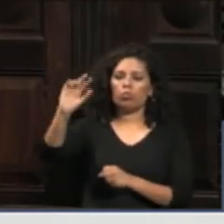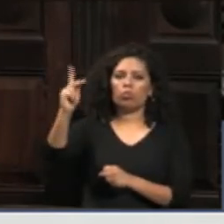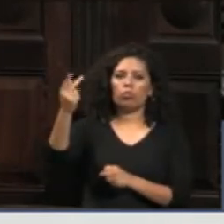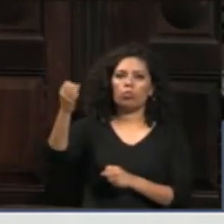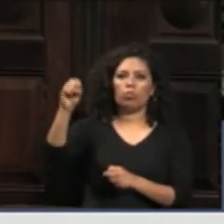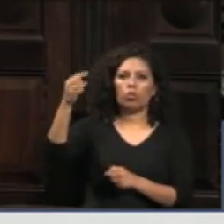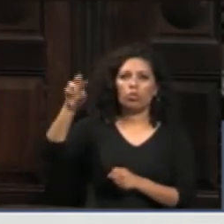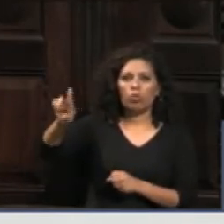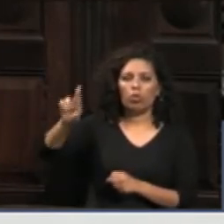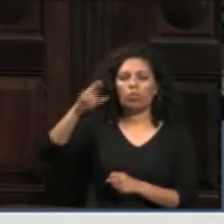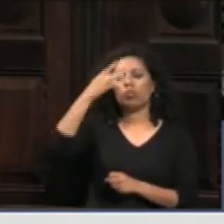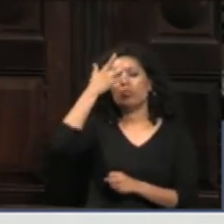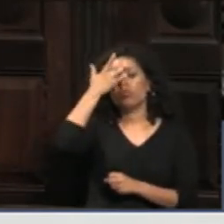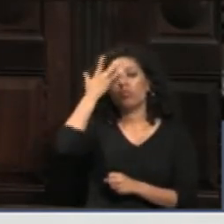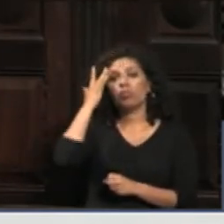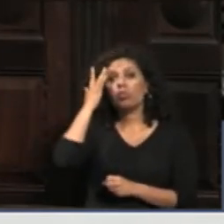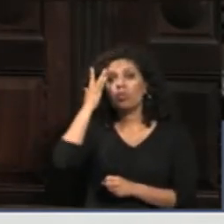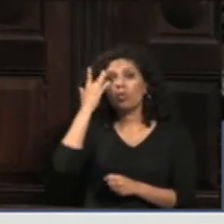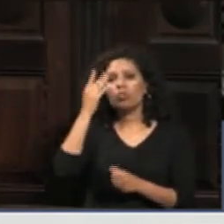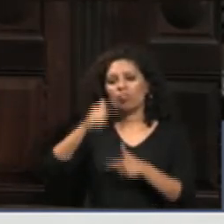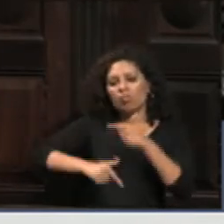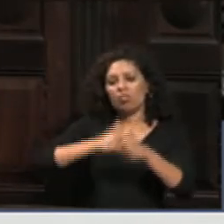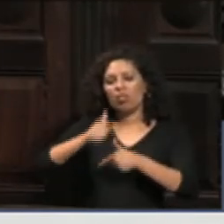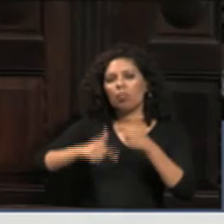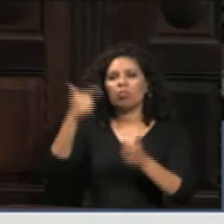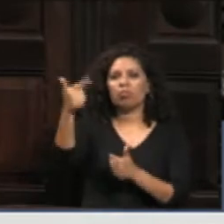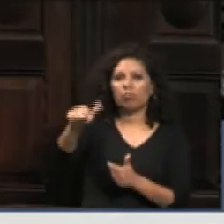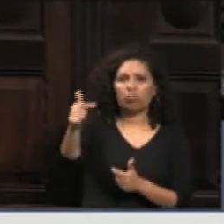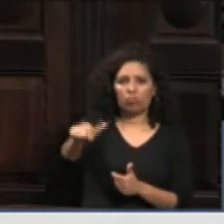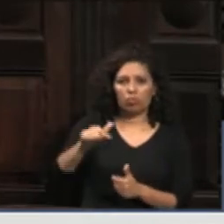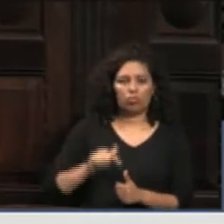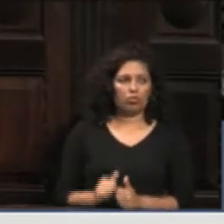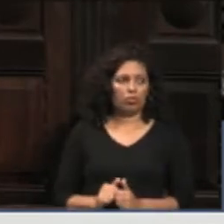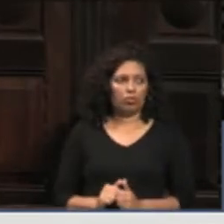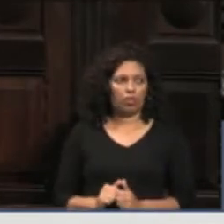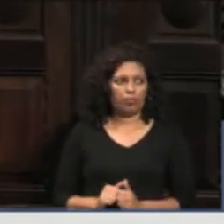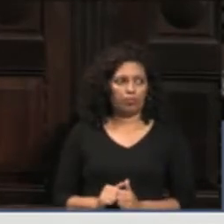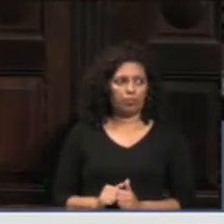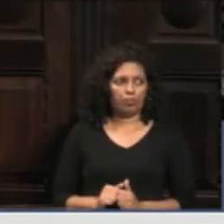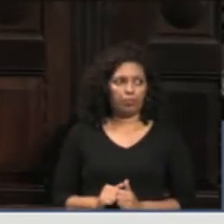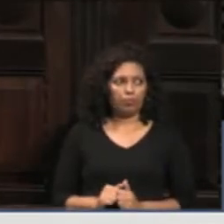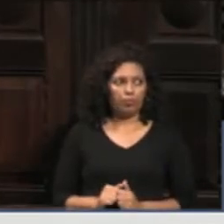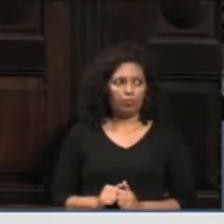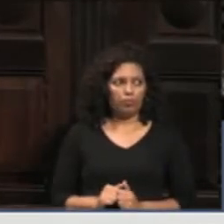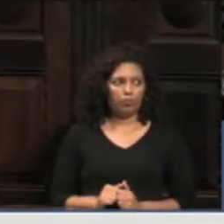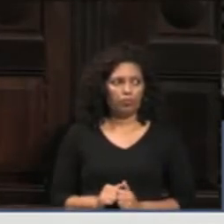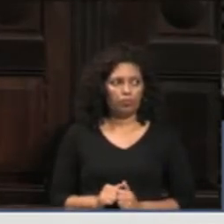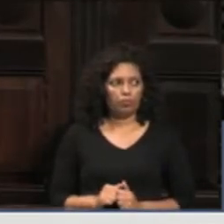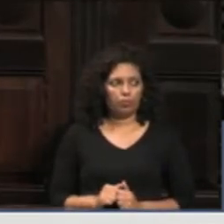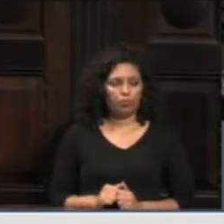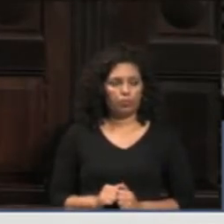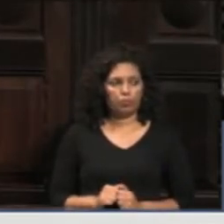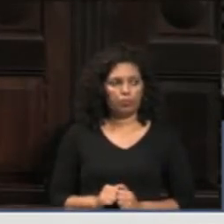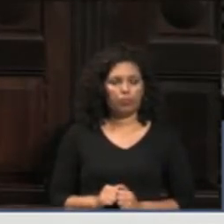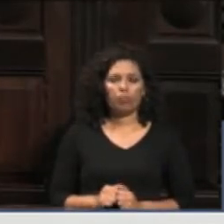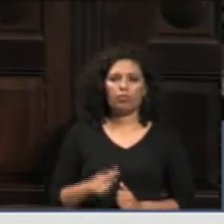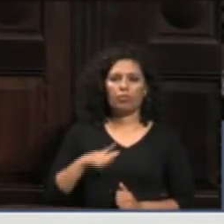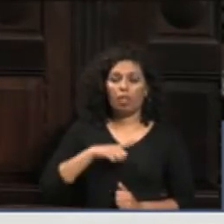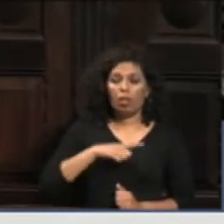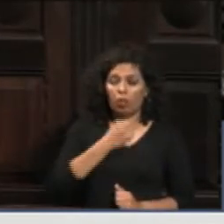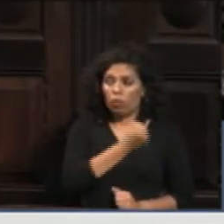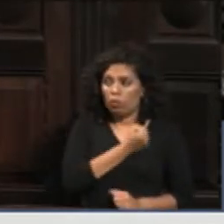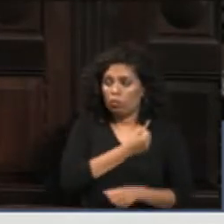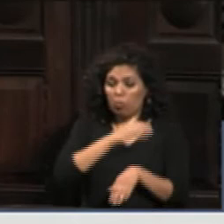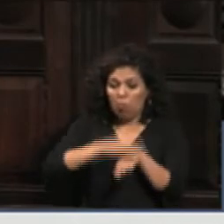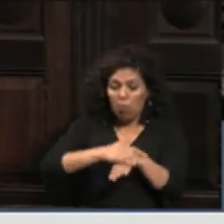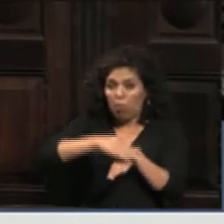no estado, no país. E isso daí rebate aqui com números também